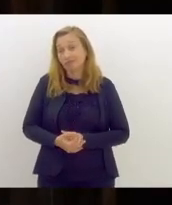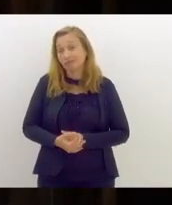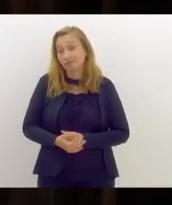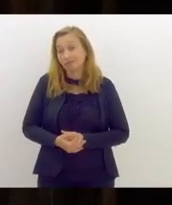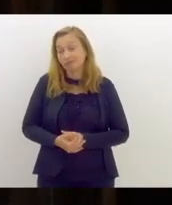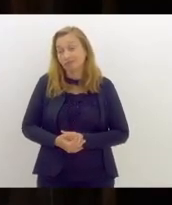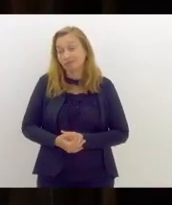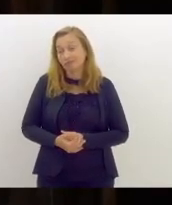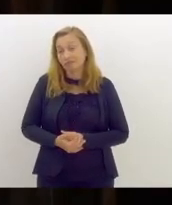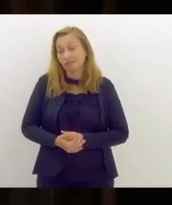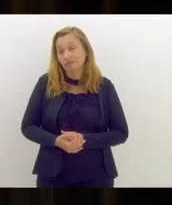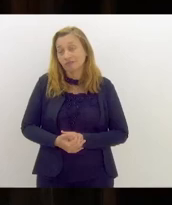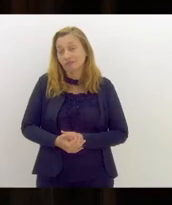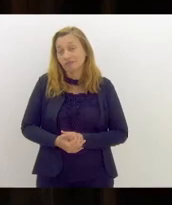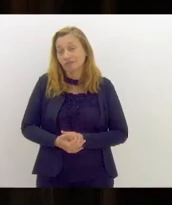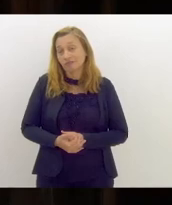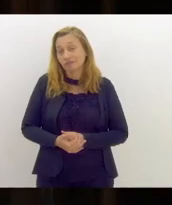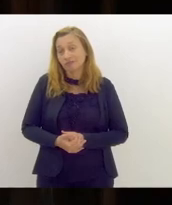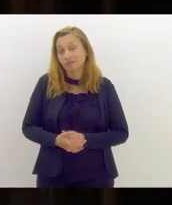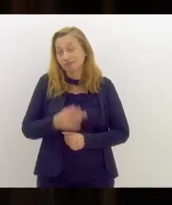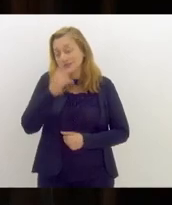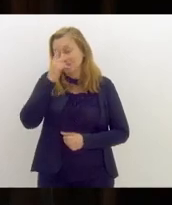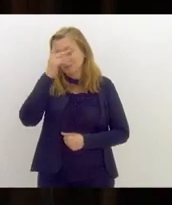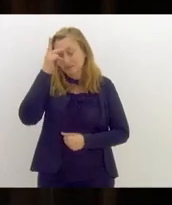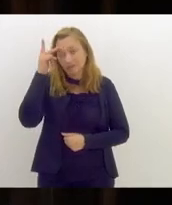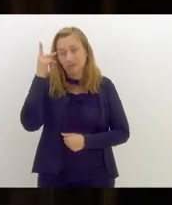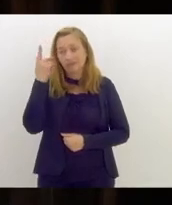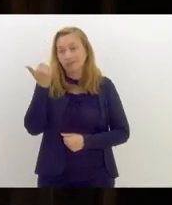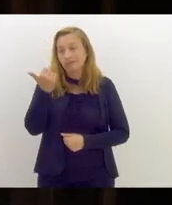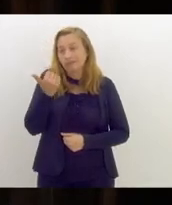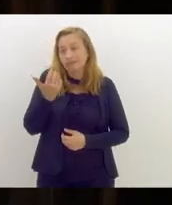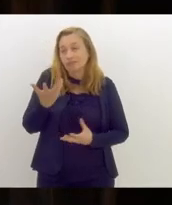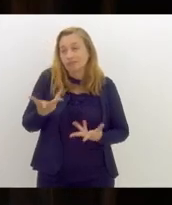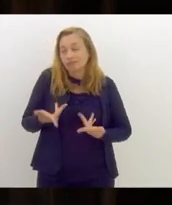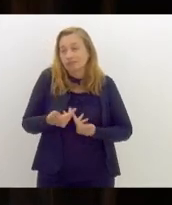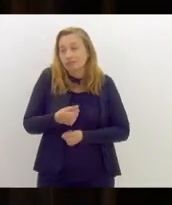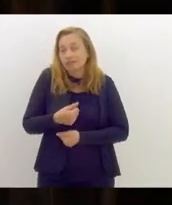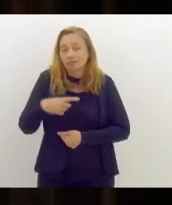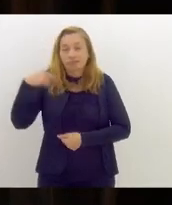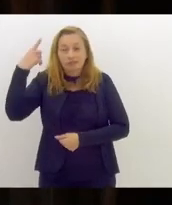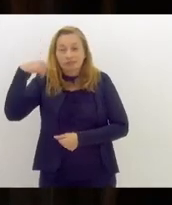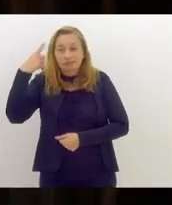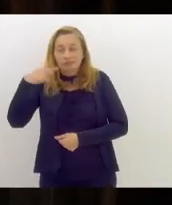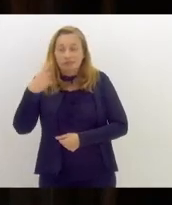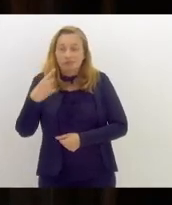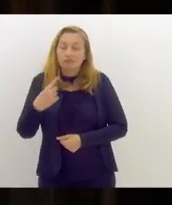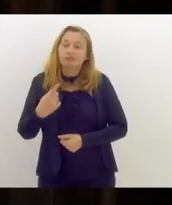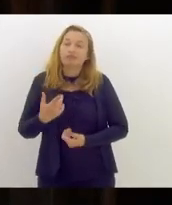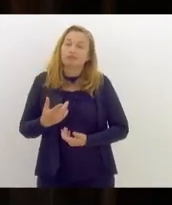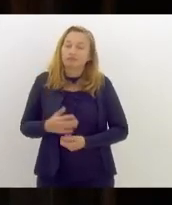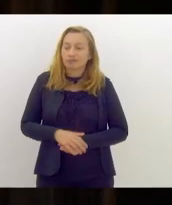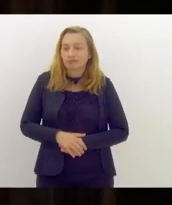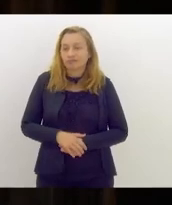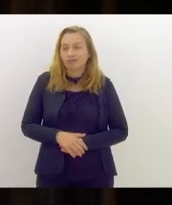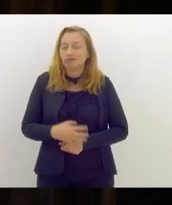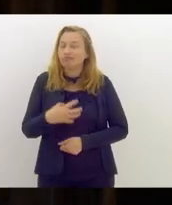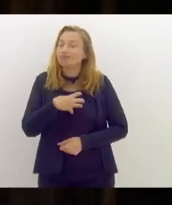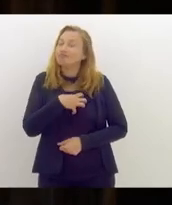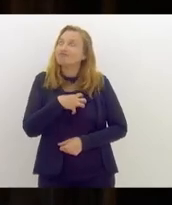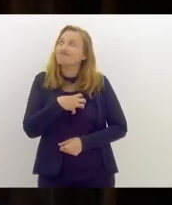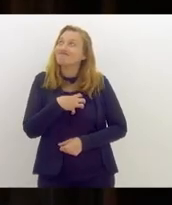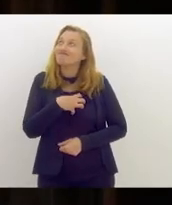desses seres humanos homens e mulheres que exercitam a Advocacia no sentido